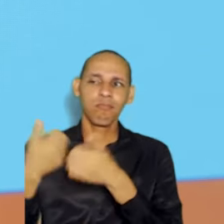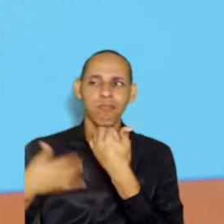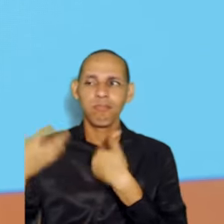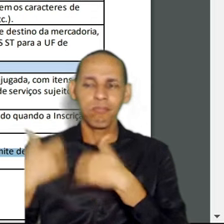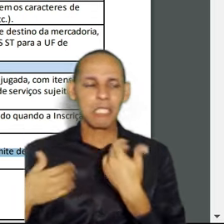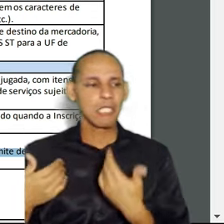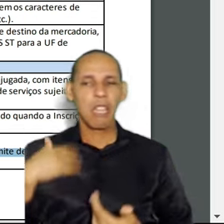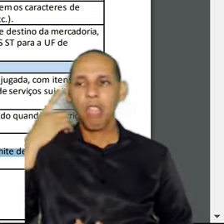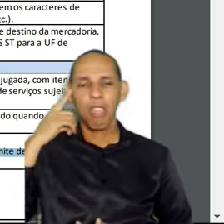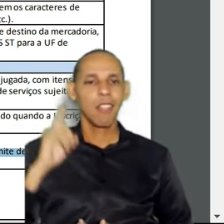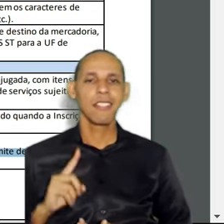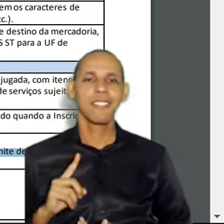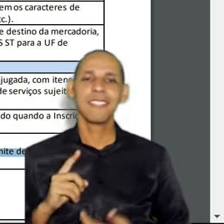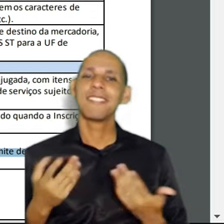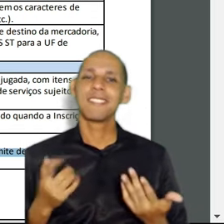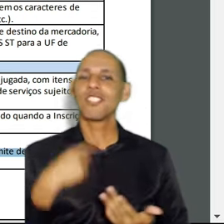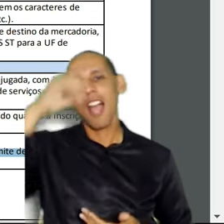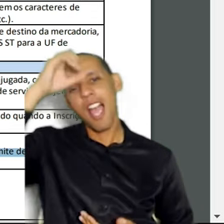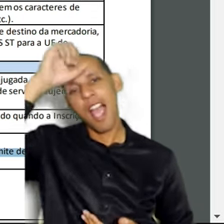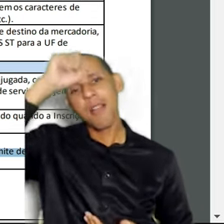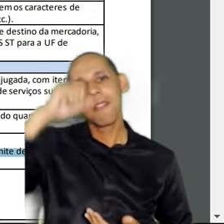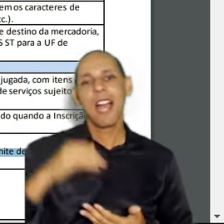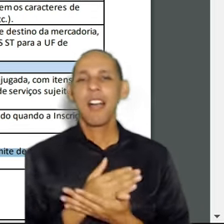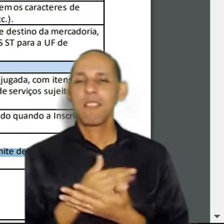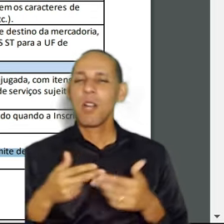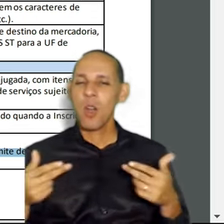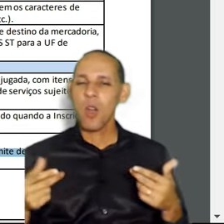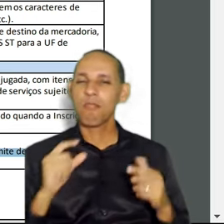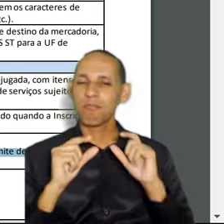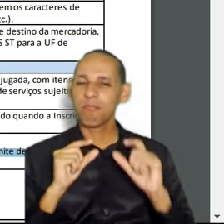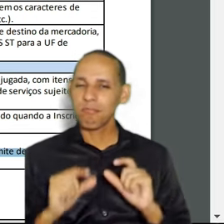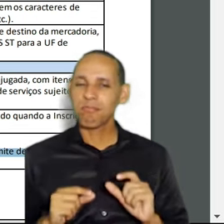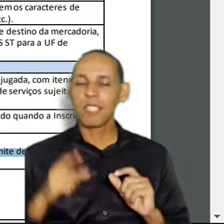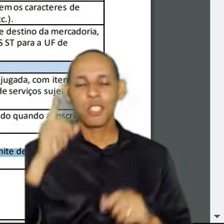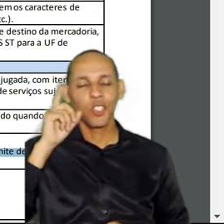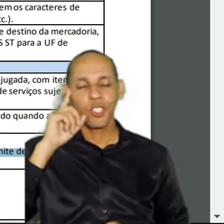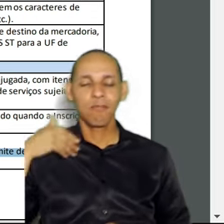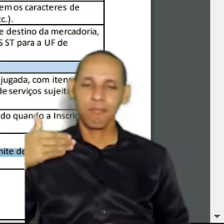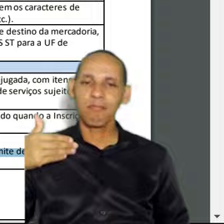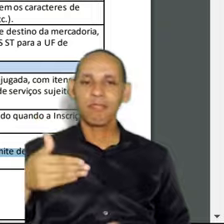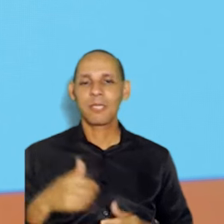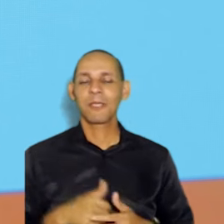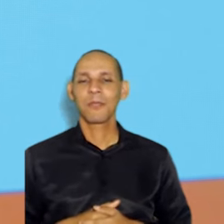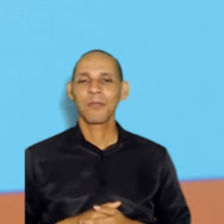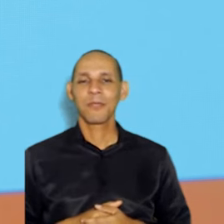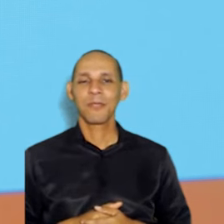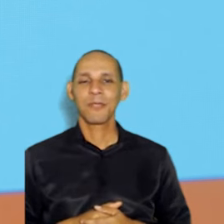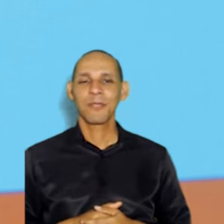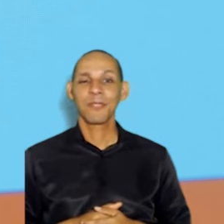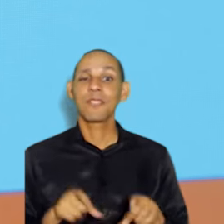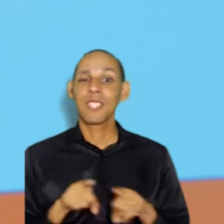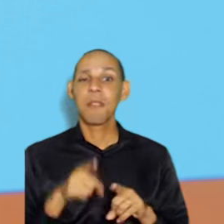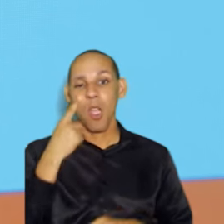ó situações lá do Simples Nacional o cliente pergunta pra gente assim fala Poxa por que que não tem a o regulamento